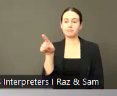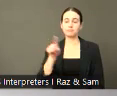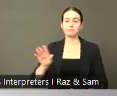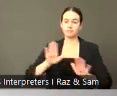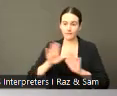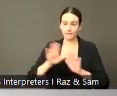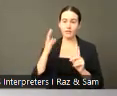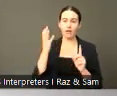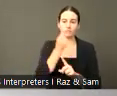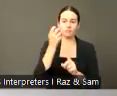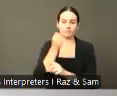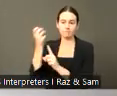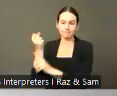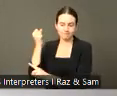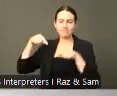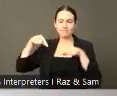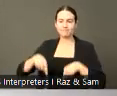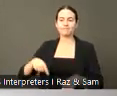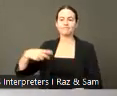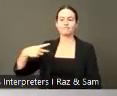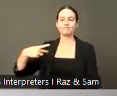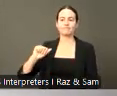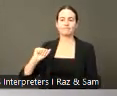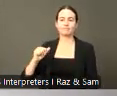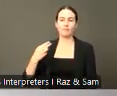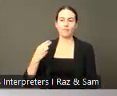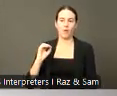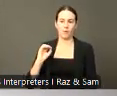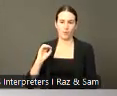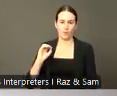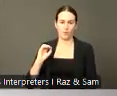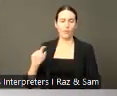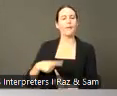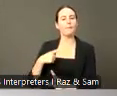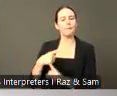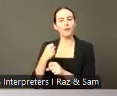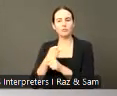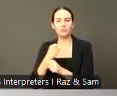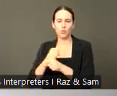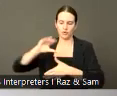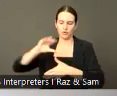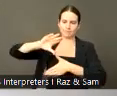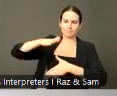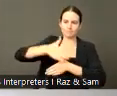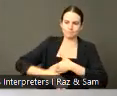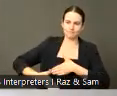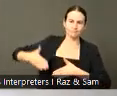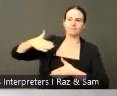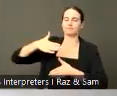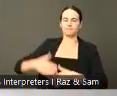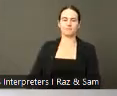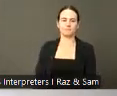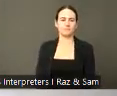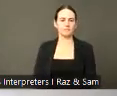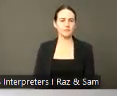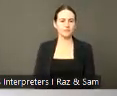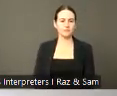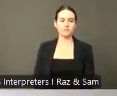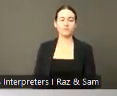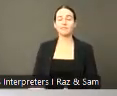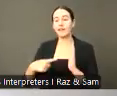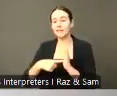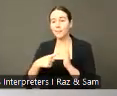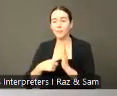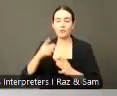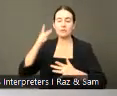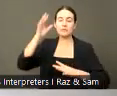sob a égide da Organização Pan-Americana de Saúde, como podemos ver o vírus selvagem